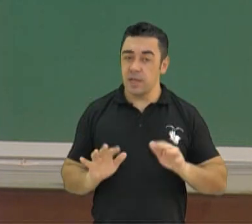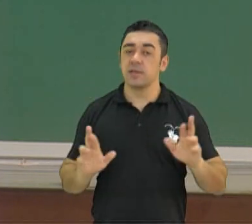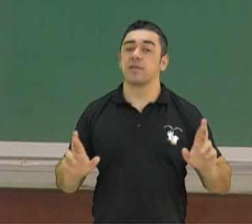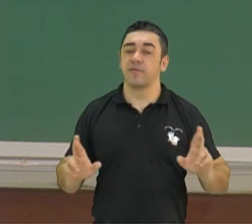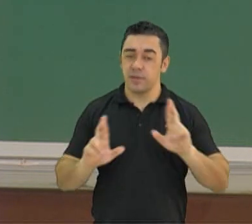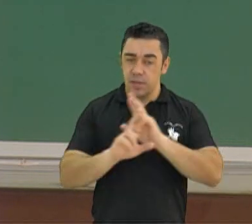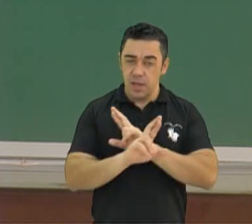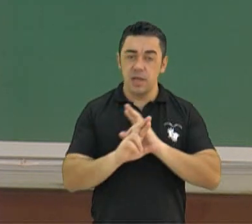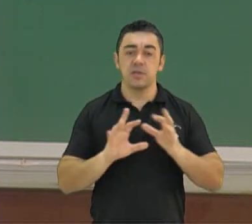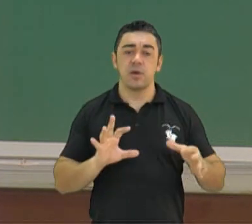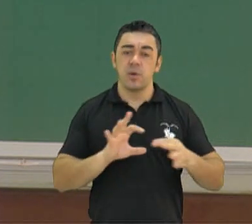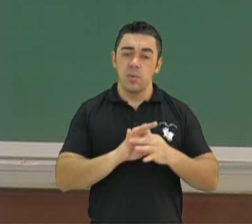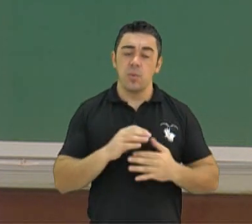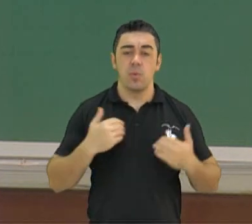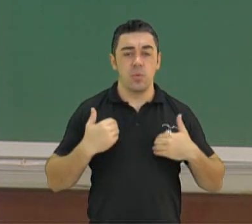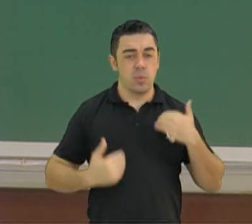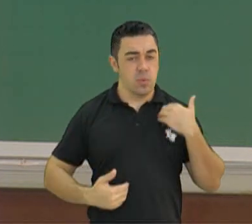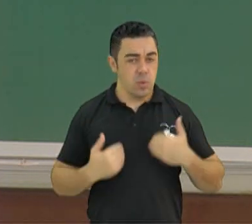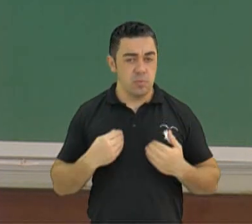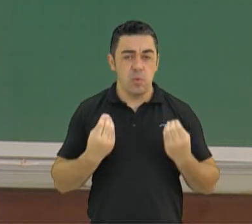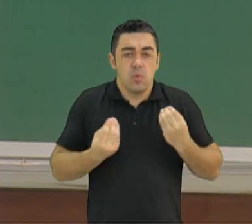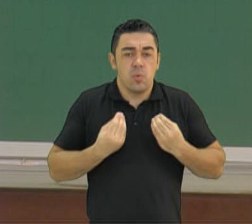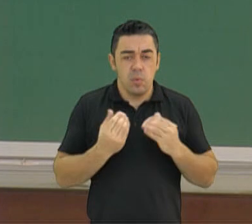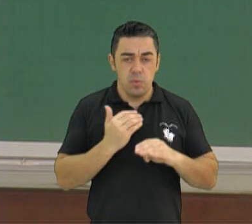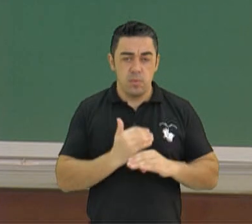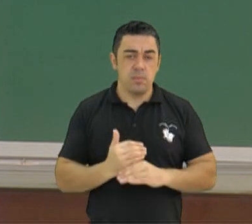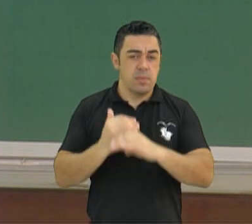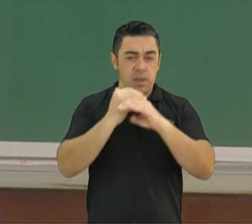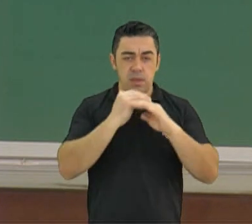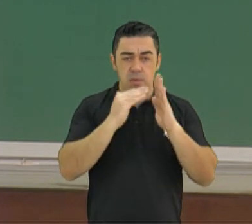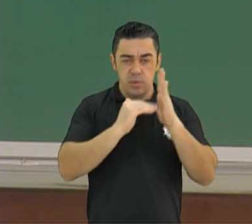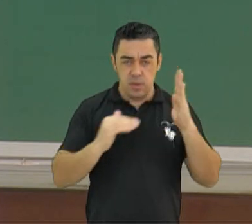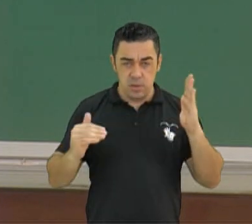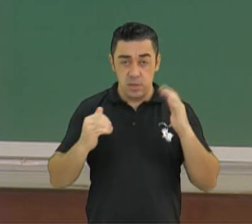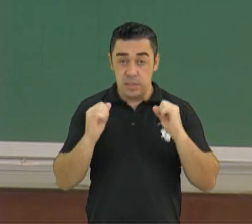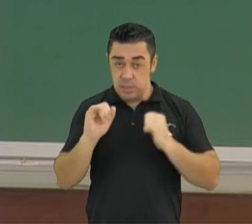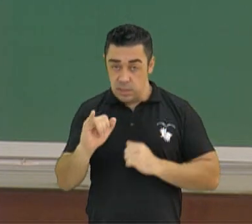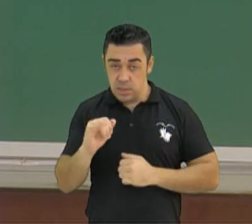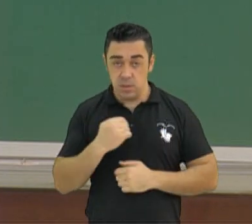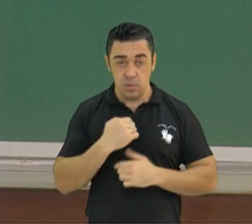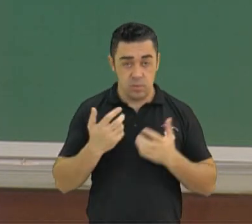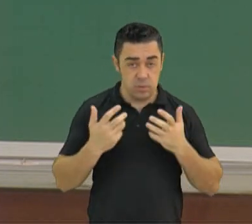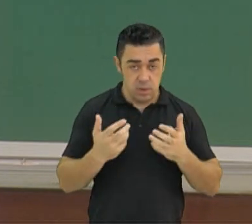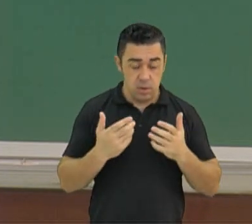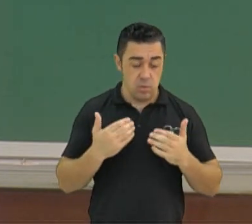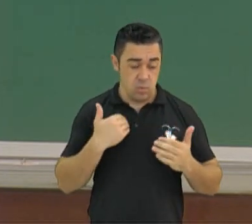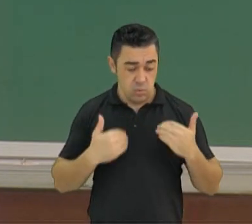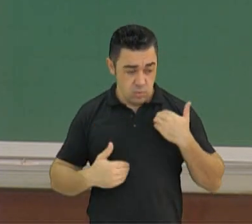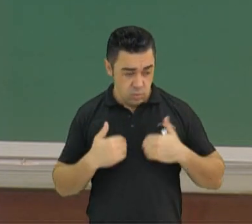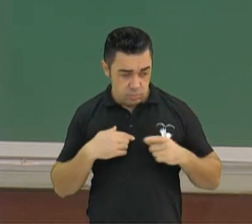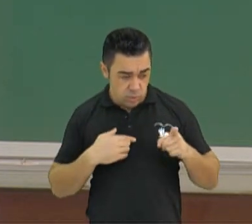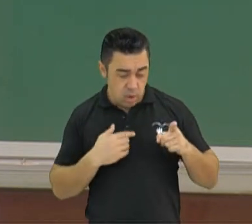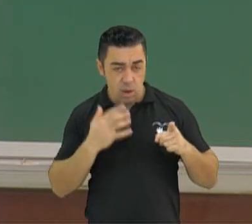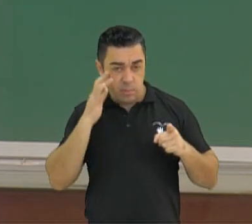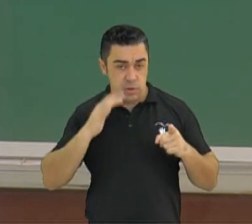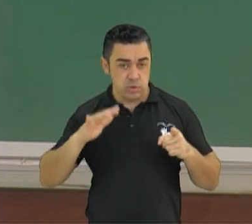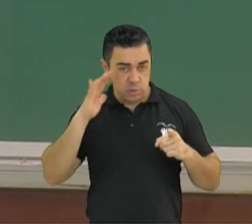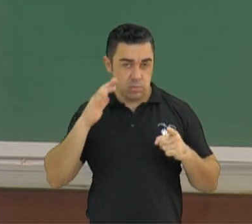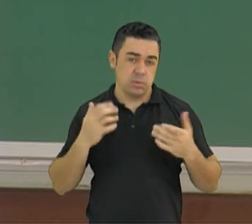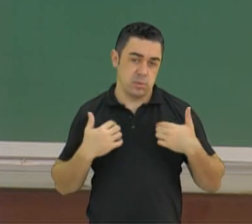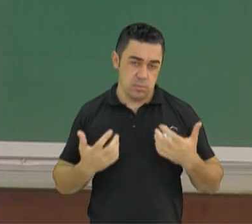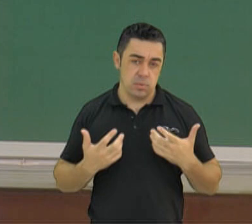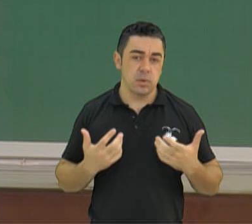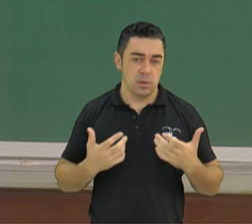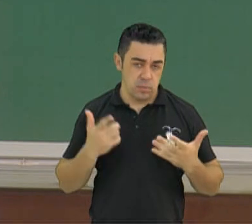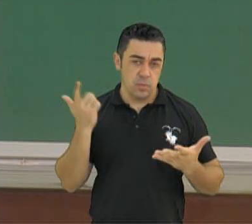esse corpo, a esse padrão estético. Então, se eu busco esse corpo ideal constantemente, provavelmente